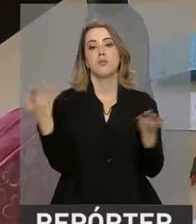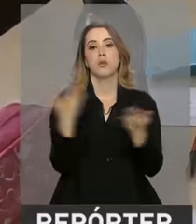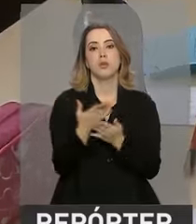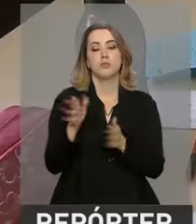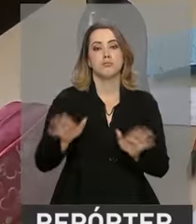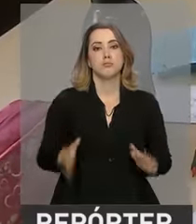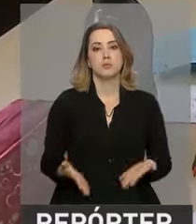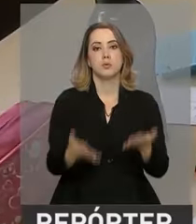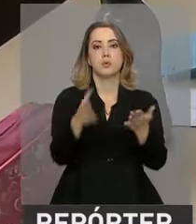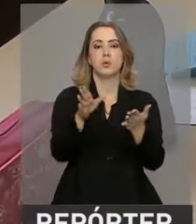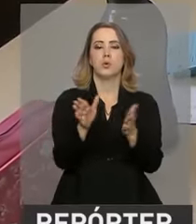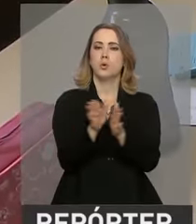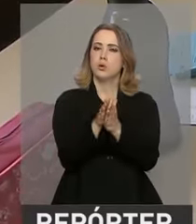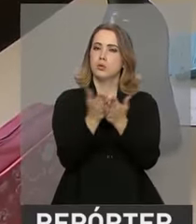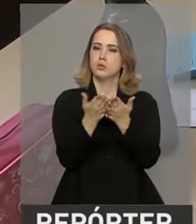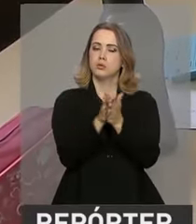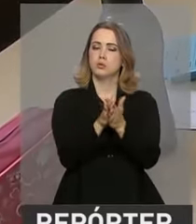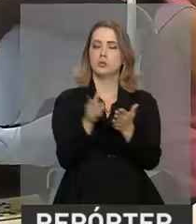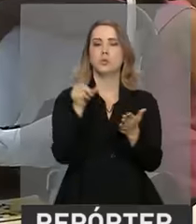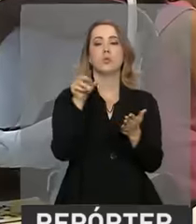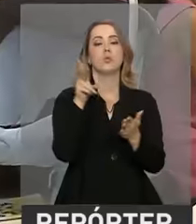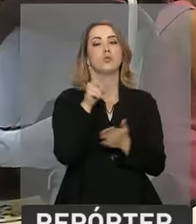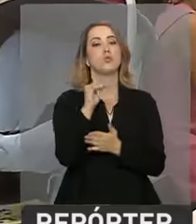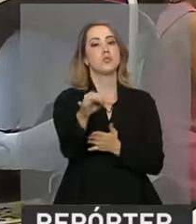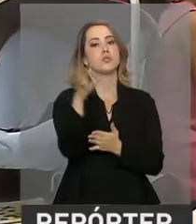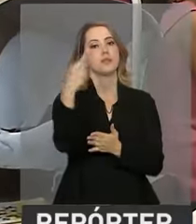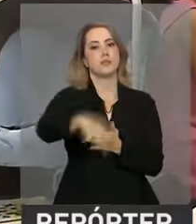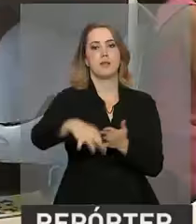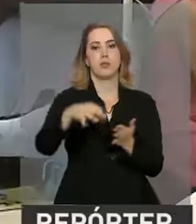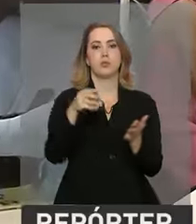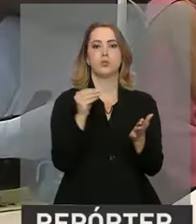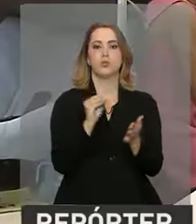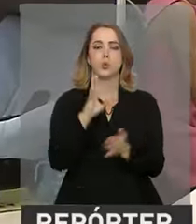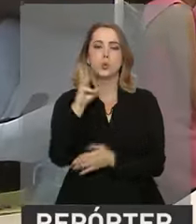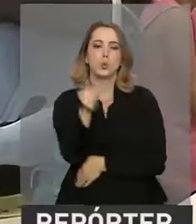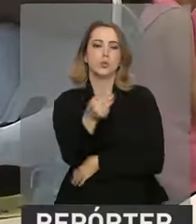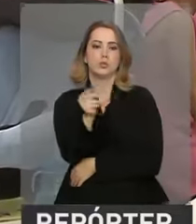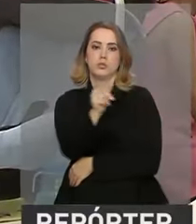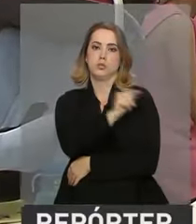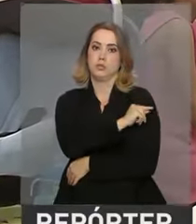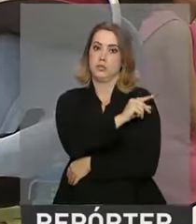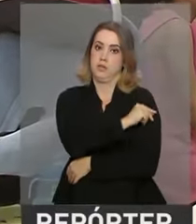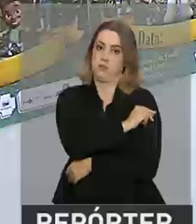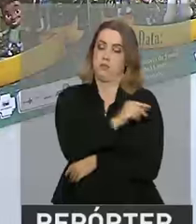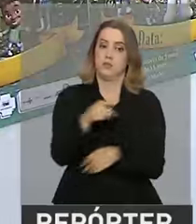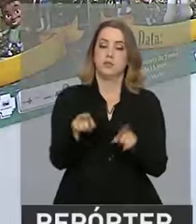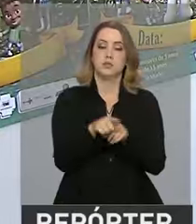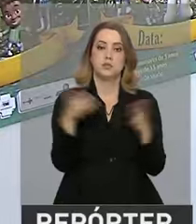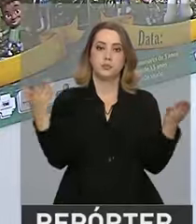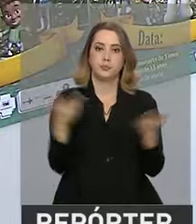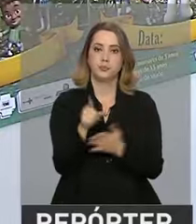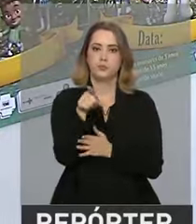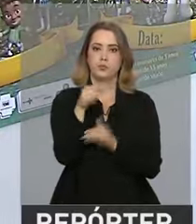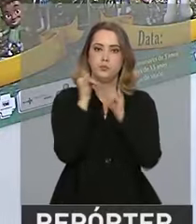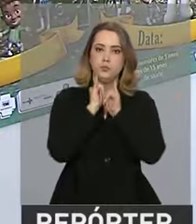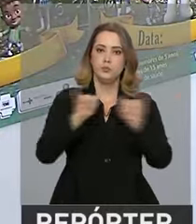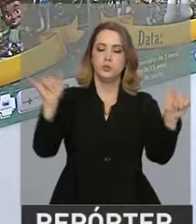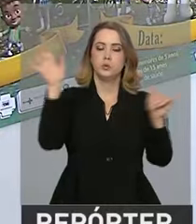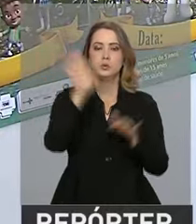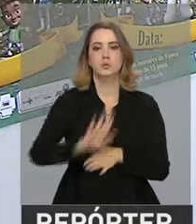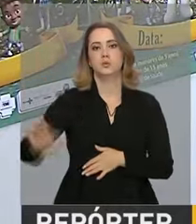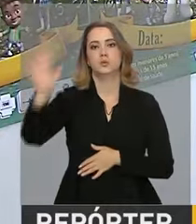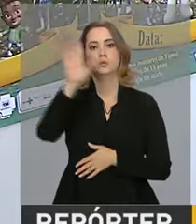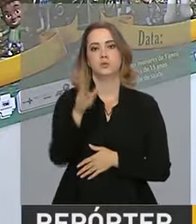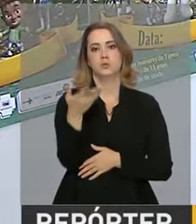saúde, porém dia, a carteira de vacinação, que o governo federal está lançando uma campanha nacional. Este ano, a ação será